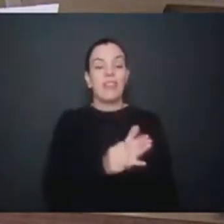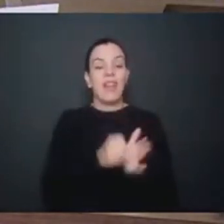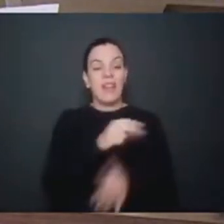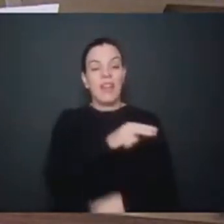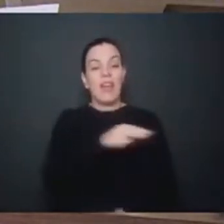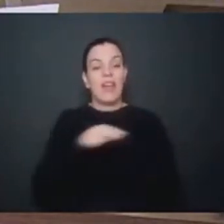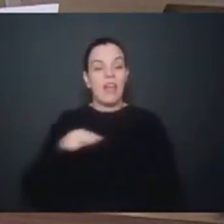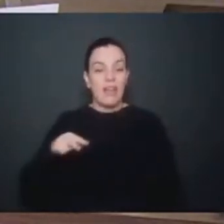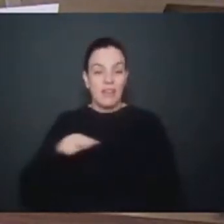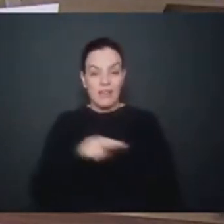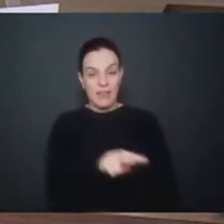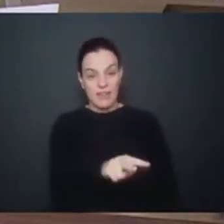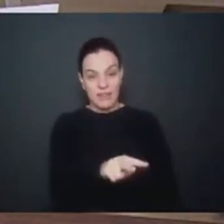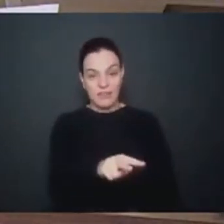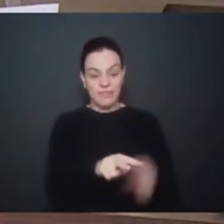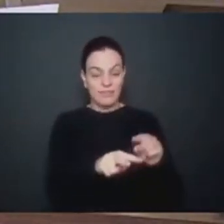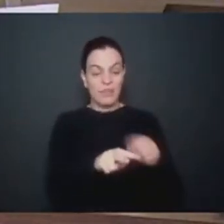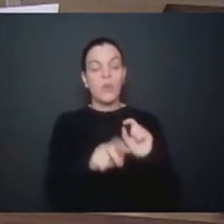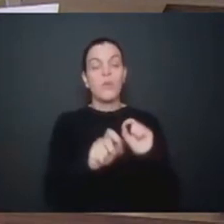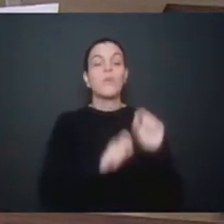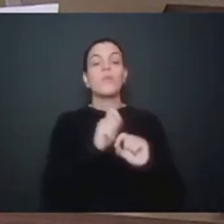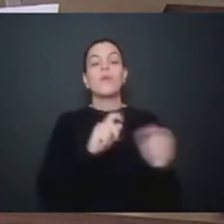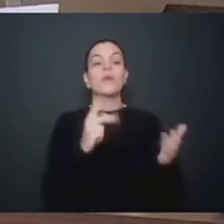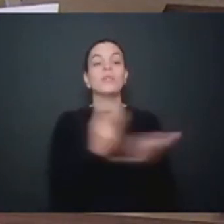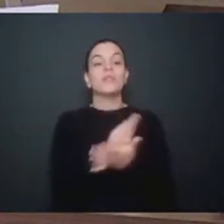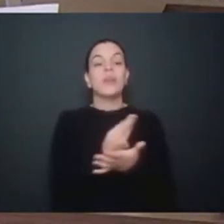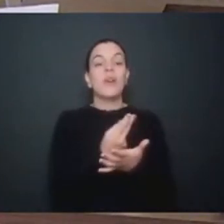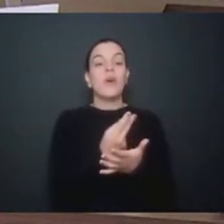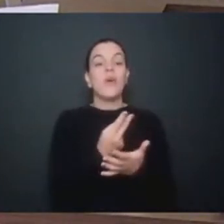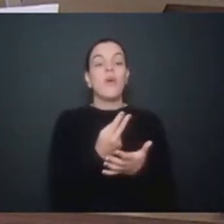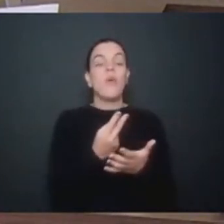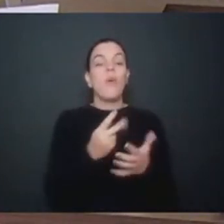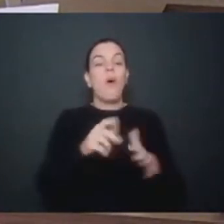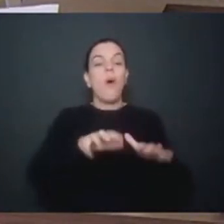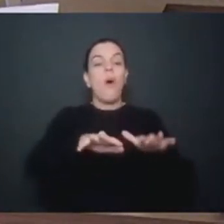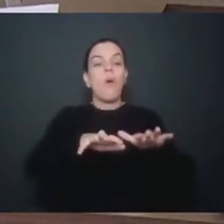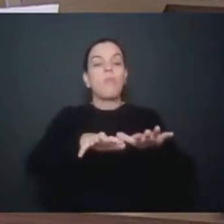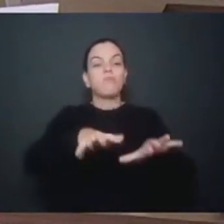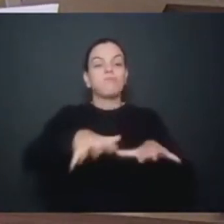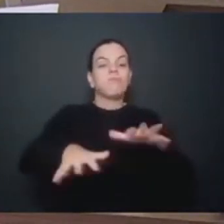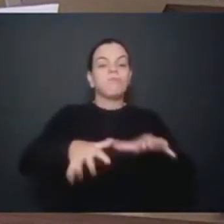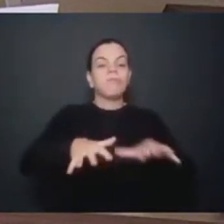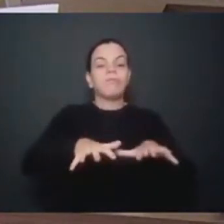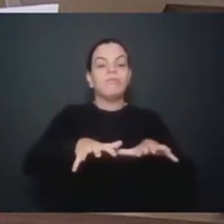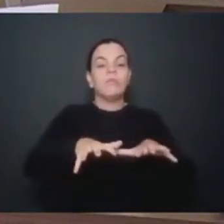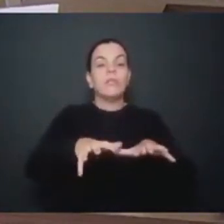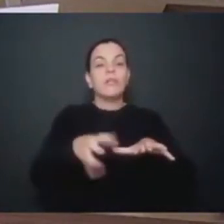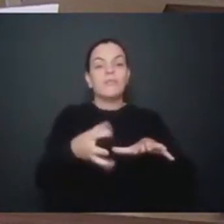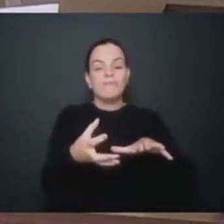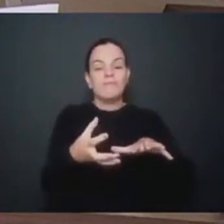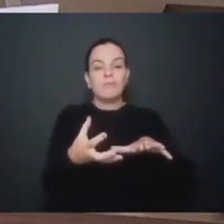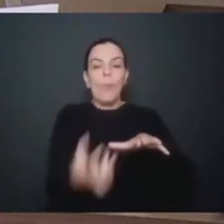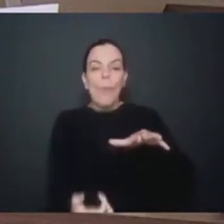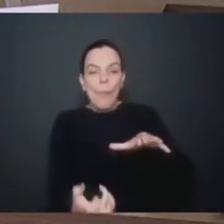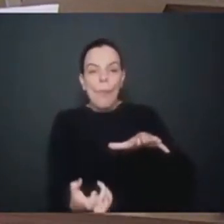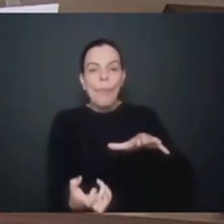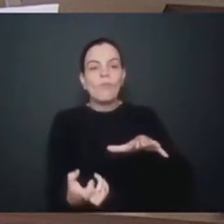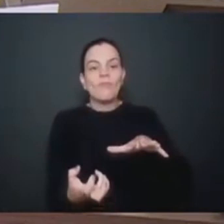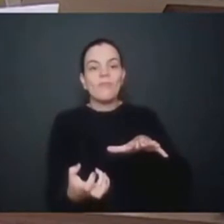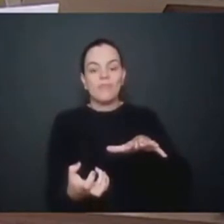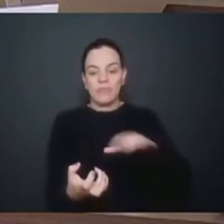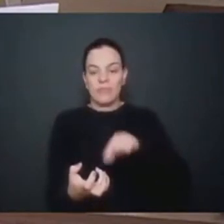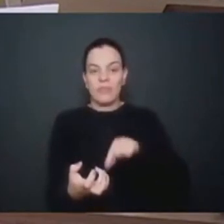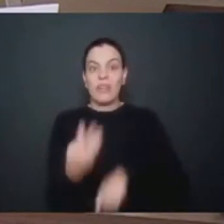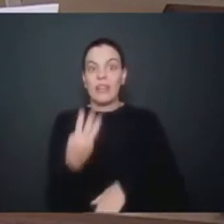abriu uma cratera de aproximadamente de 2,5 metros a 3 metros de profundidade, muito perigoso